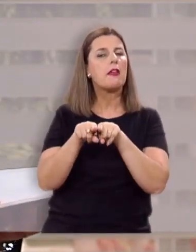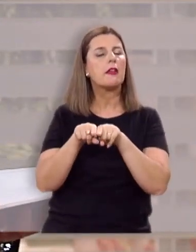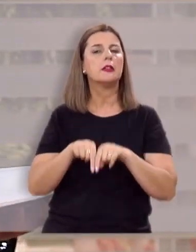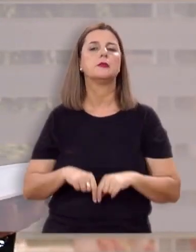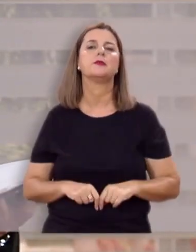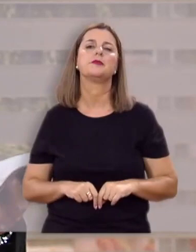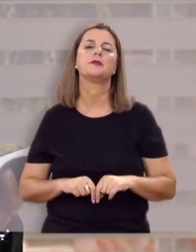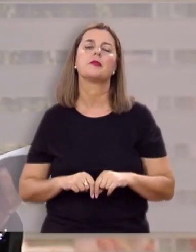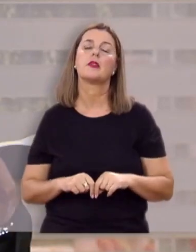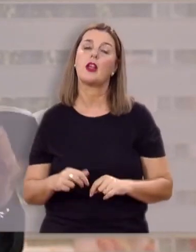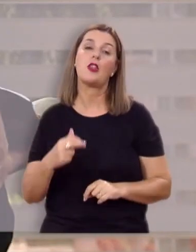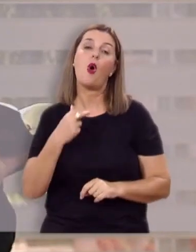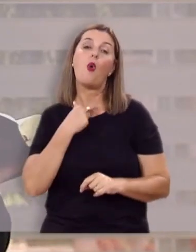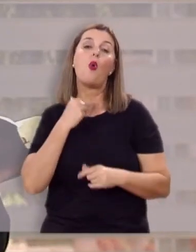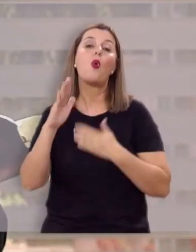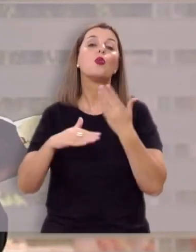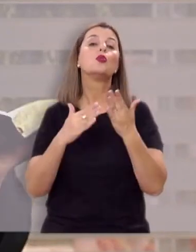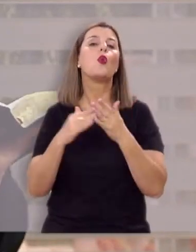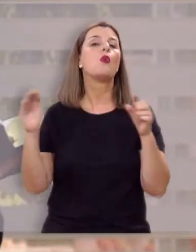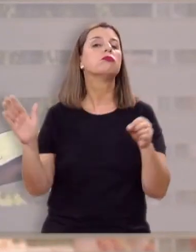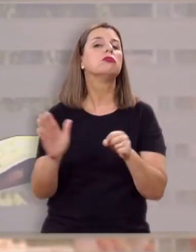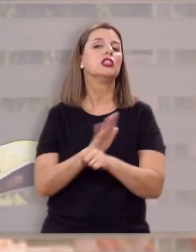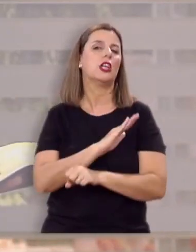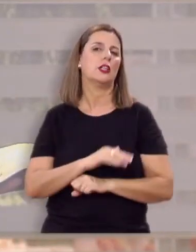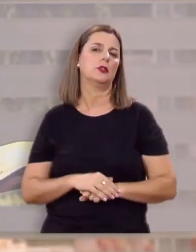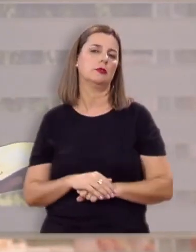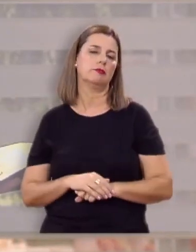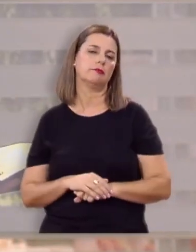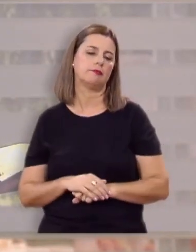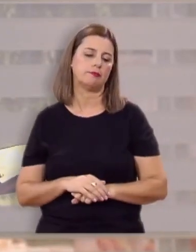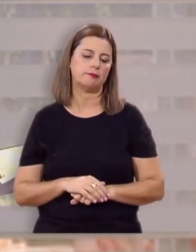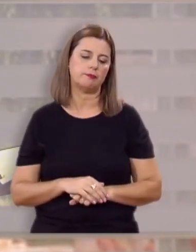revelação incompleta, parcial.